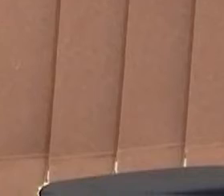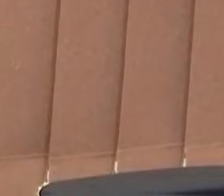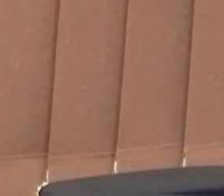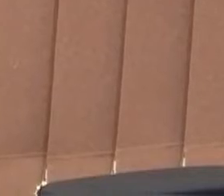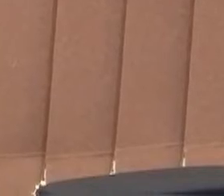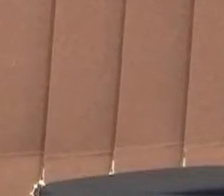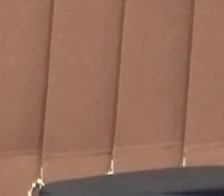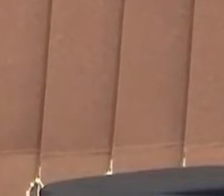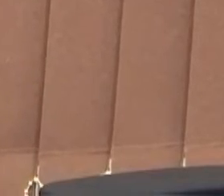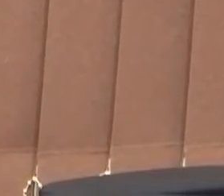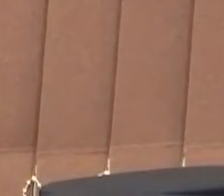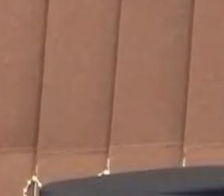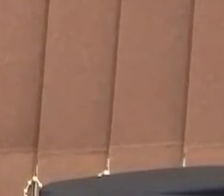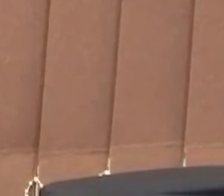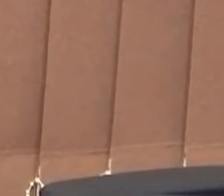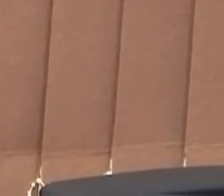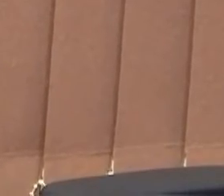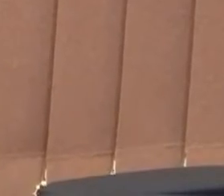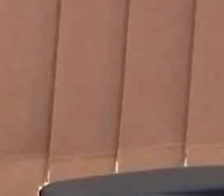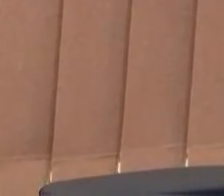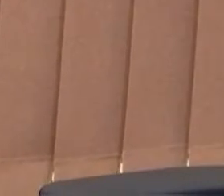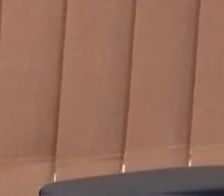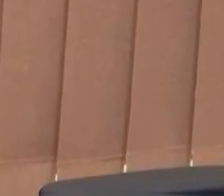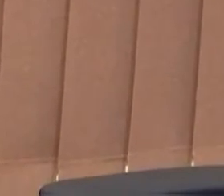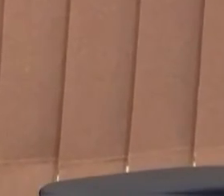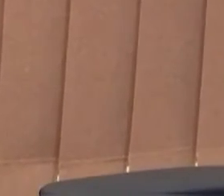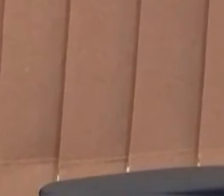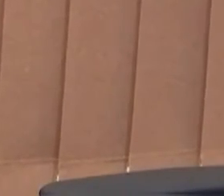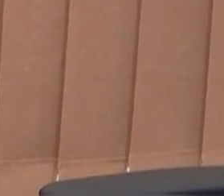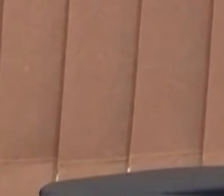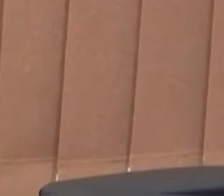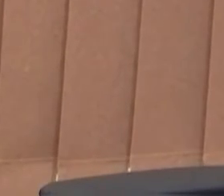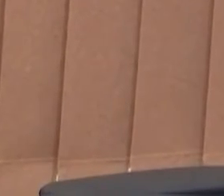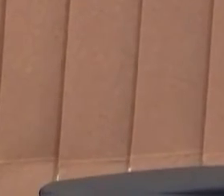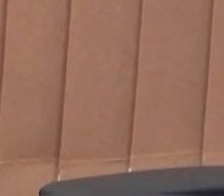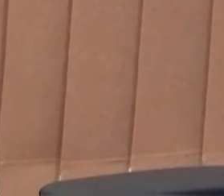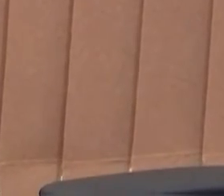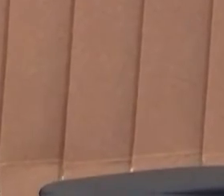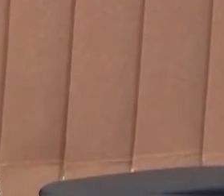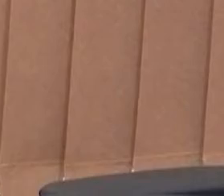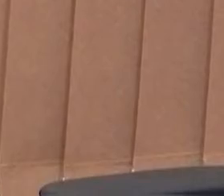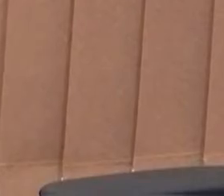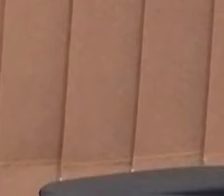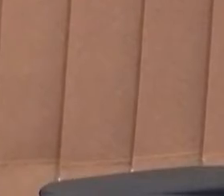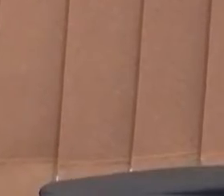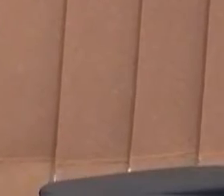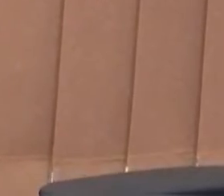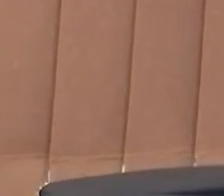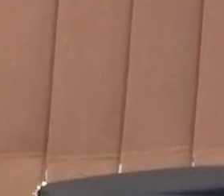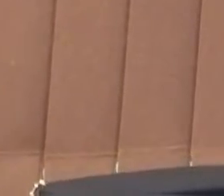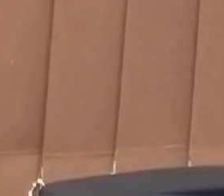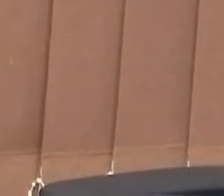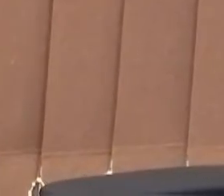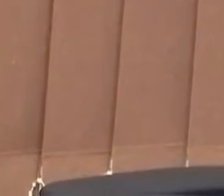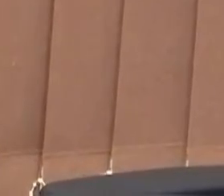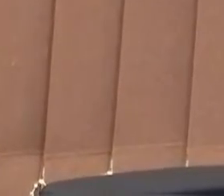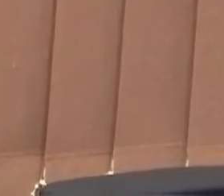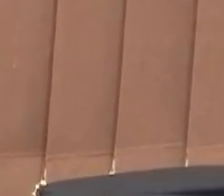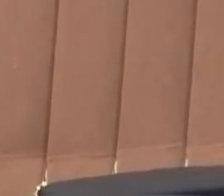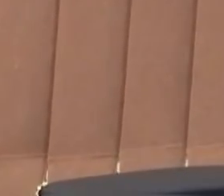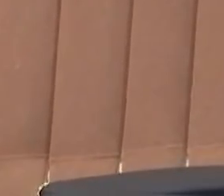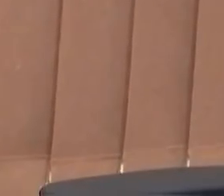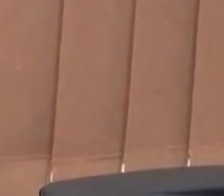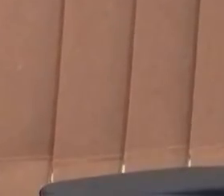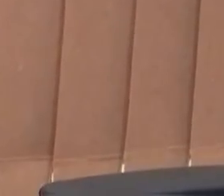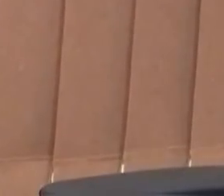Tá bom. Eu agradeceria muito os convidados e até reforço aqui o convite para que vocês possam continuar na reunião. A reunião